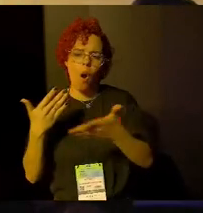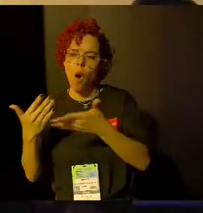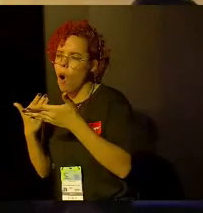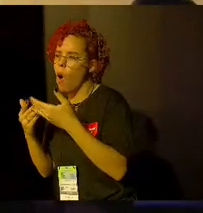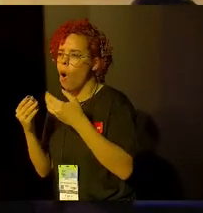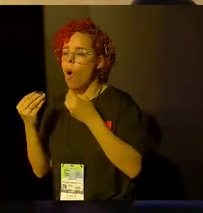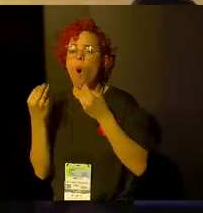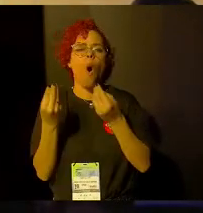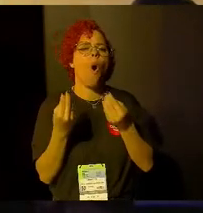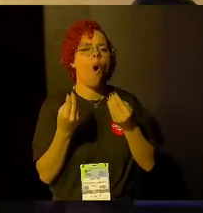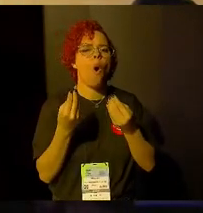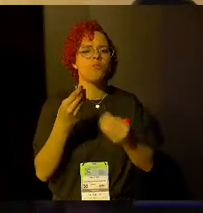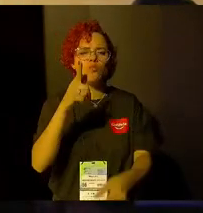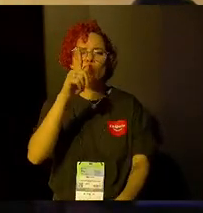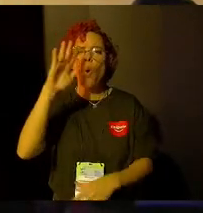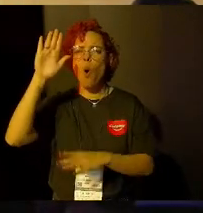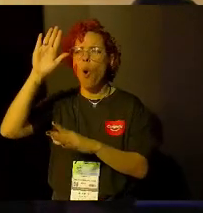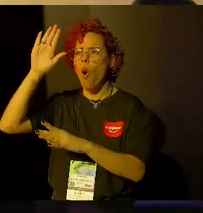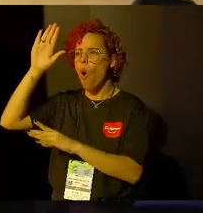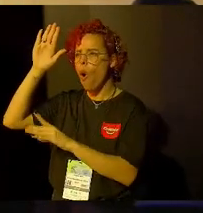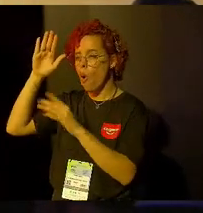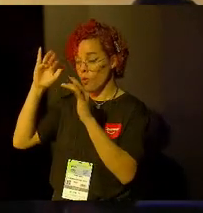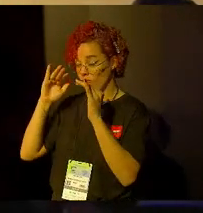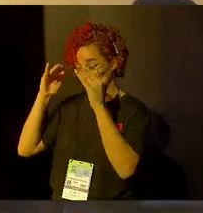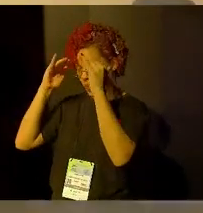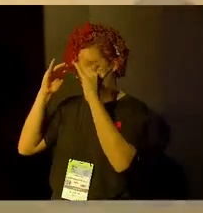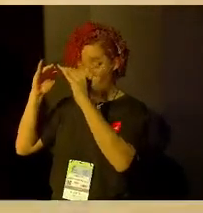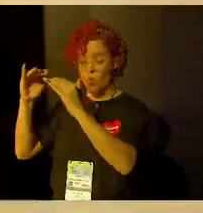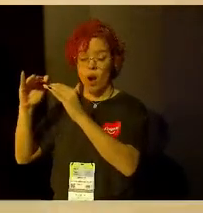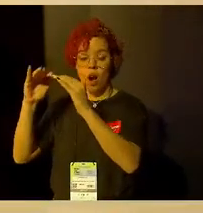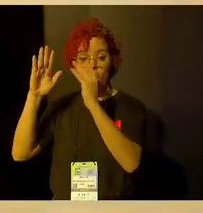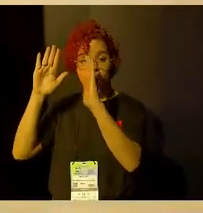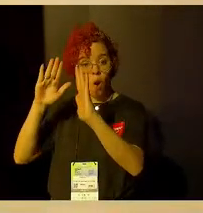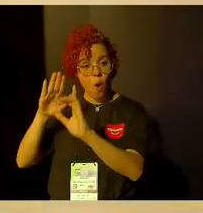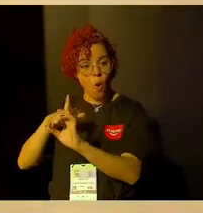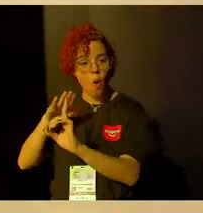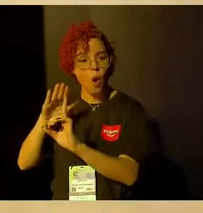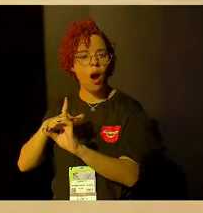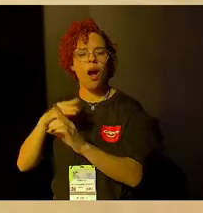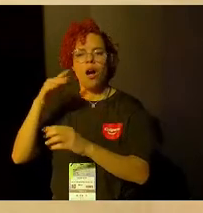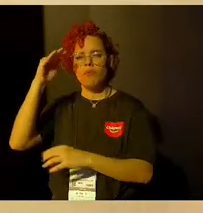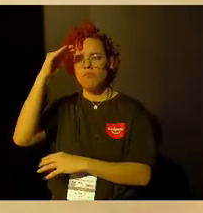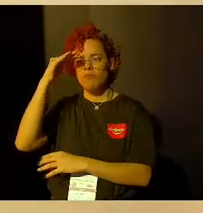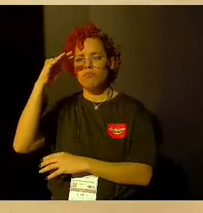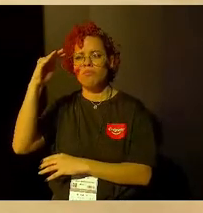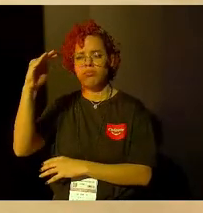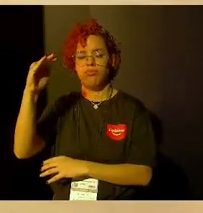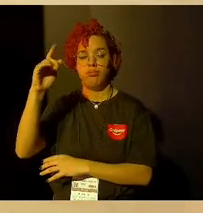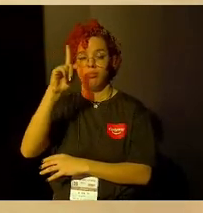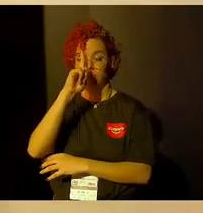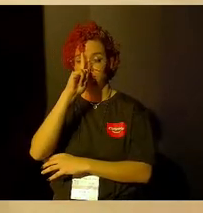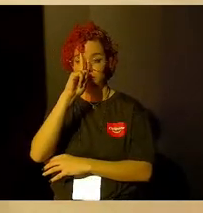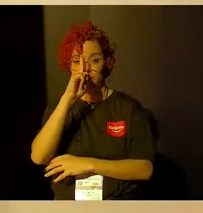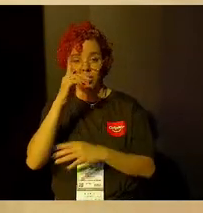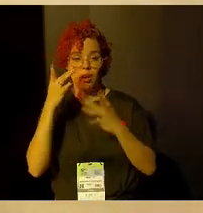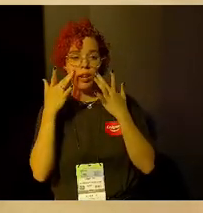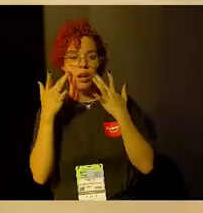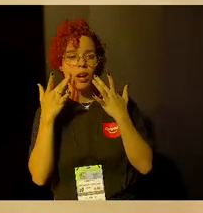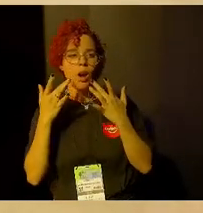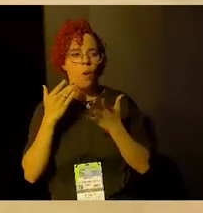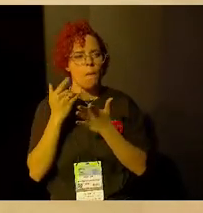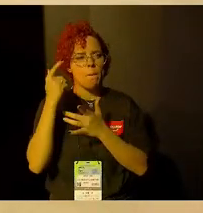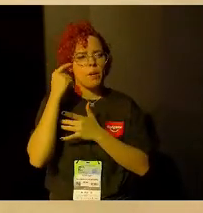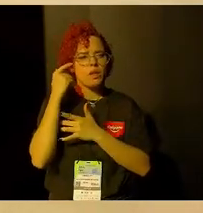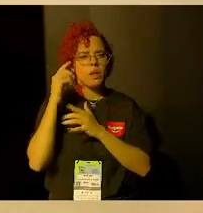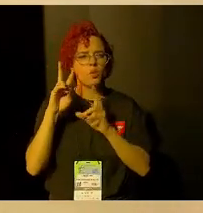é que eu vou honrar o teatro grego então que dá origem a democracia todo o povo reunido pensando sobre a própria origem do povo